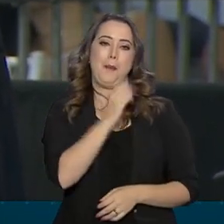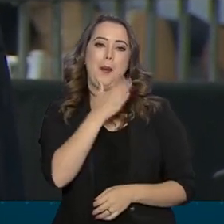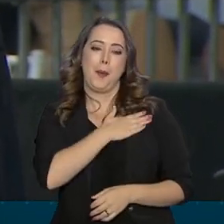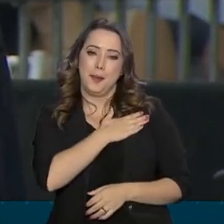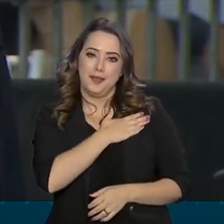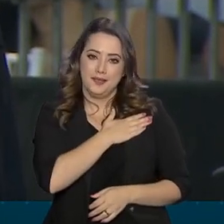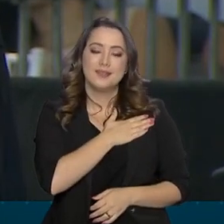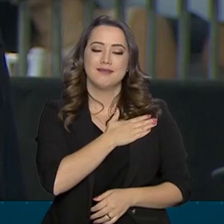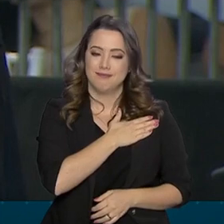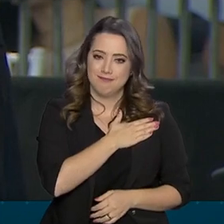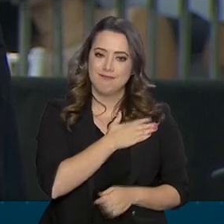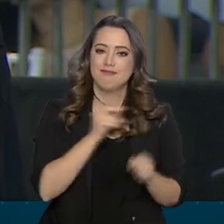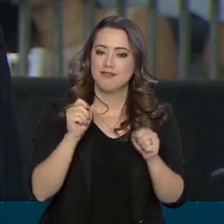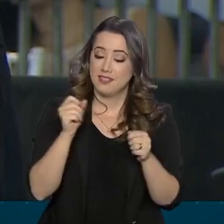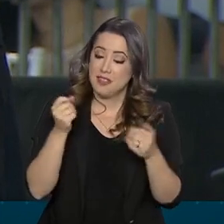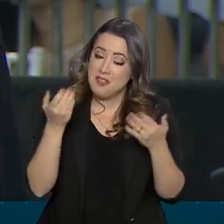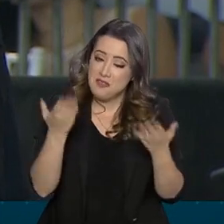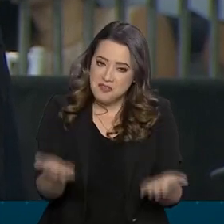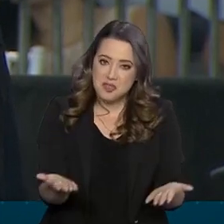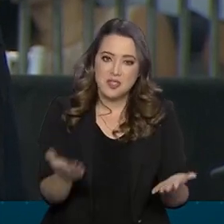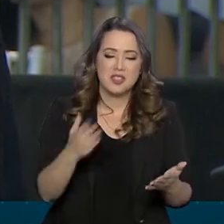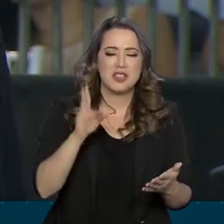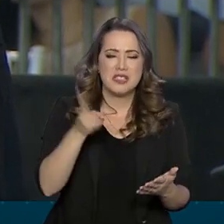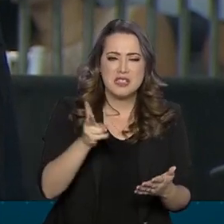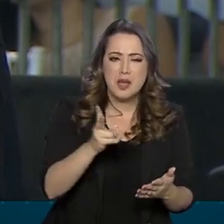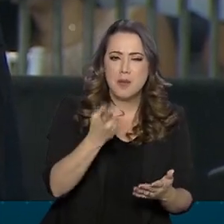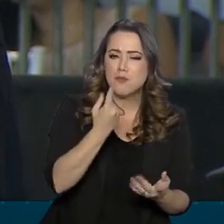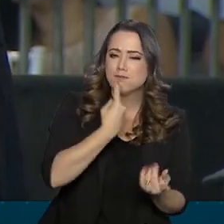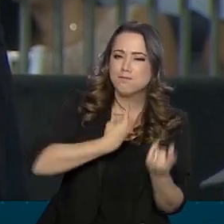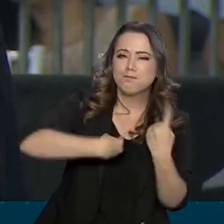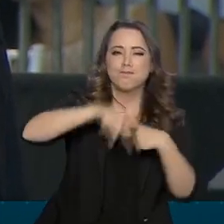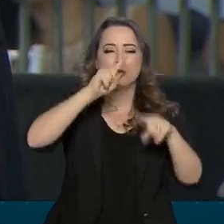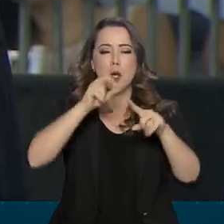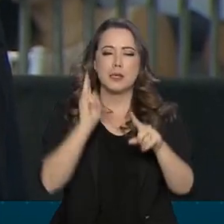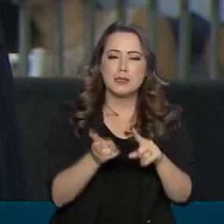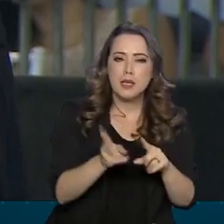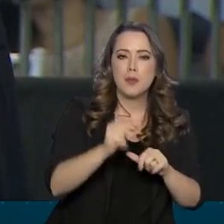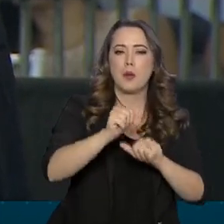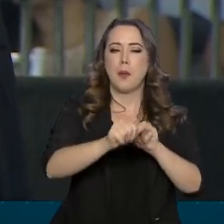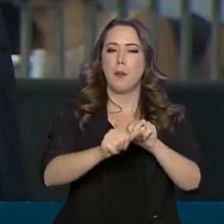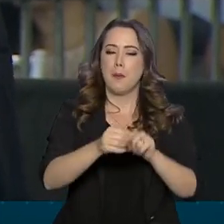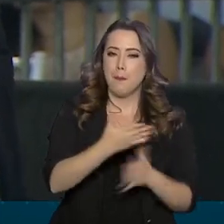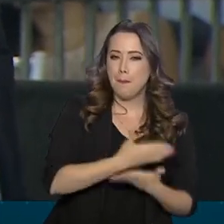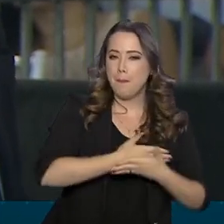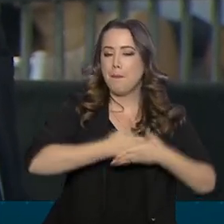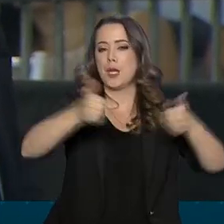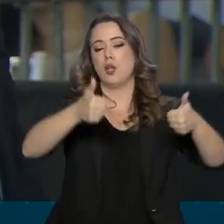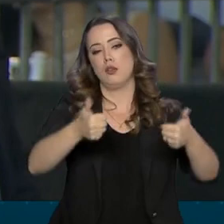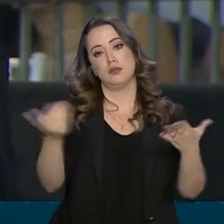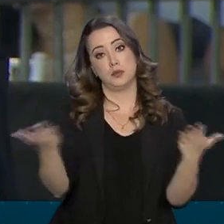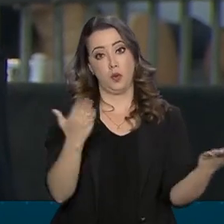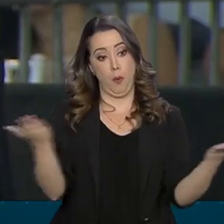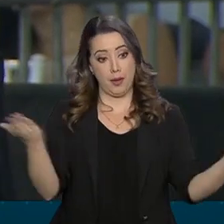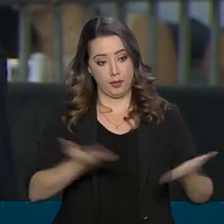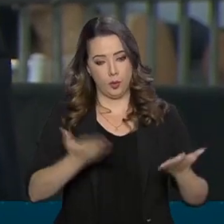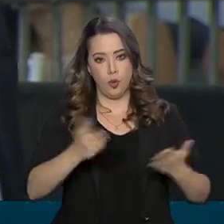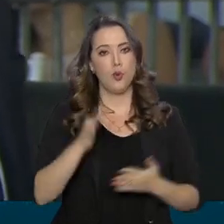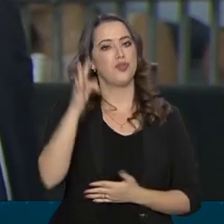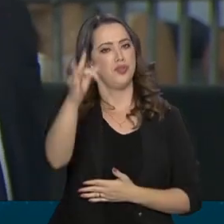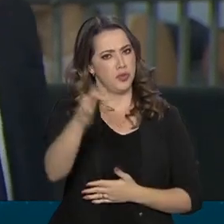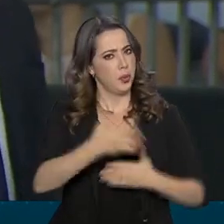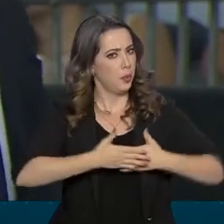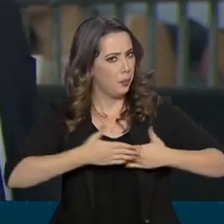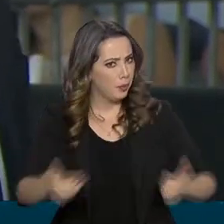farão vocês cada vez melhores do que já o são hoje em dia. Eu quero também